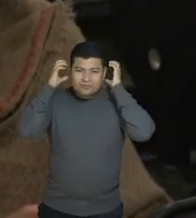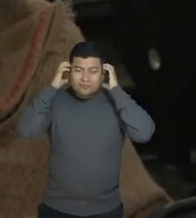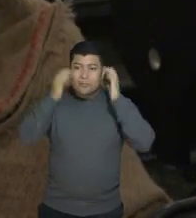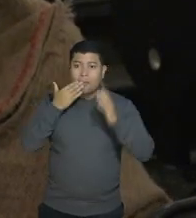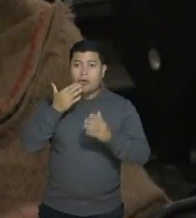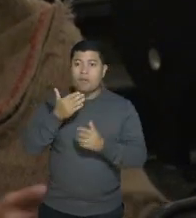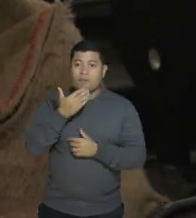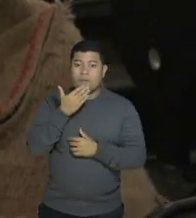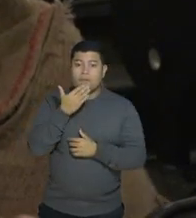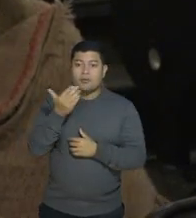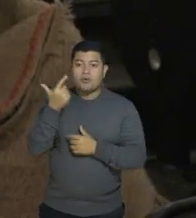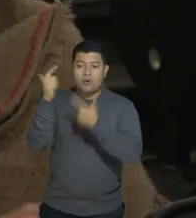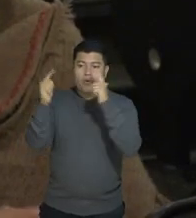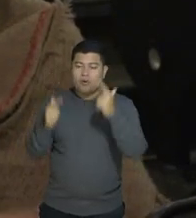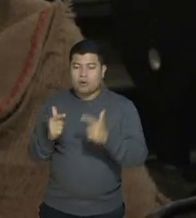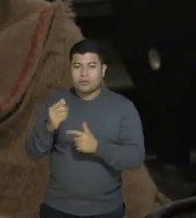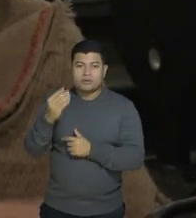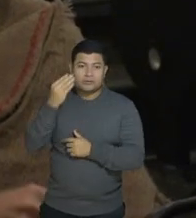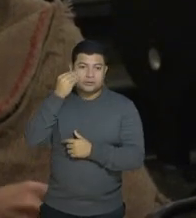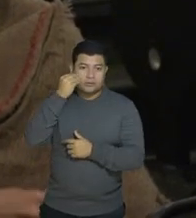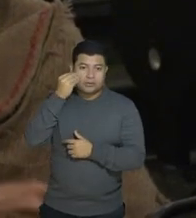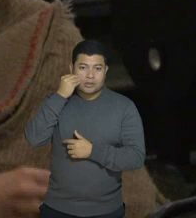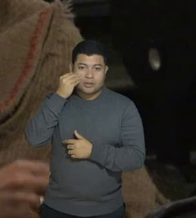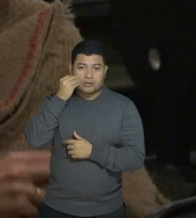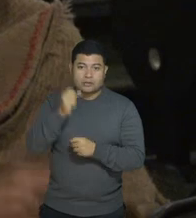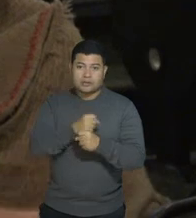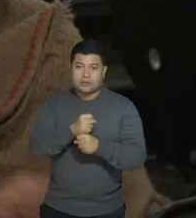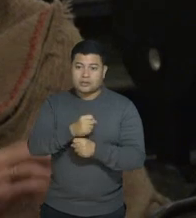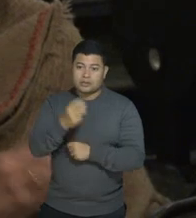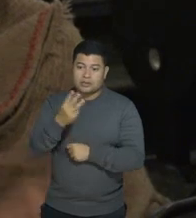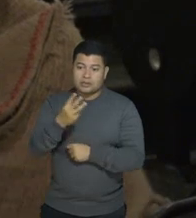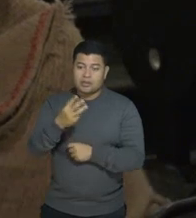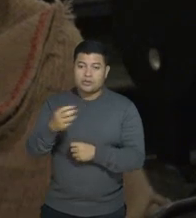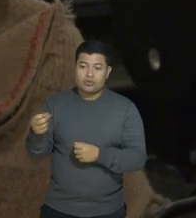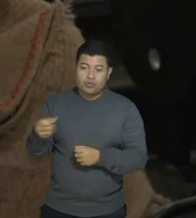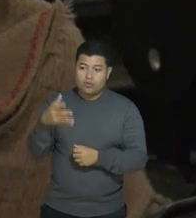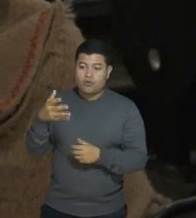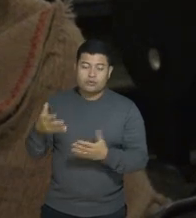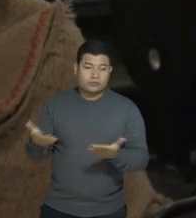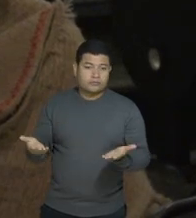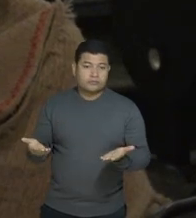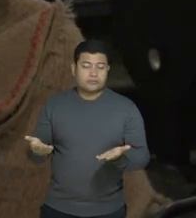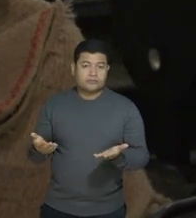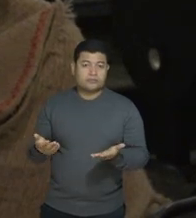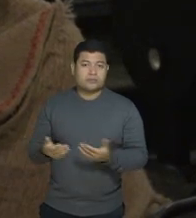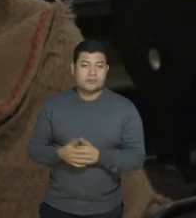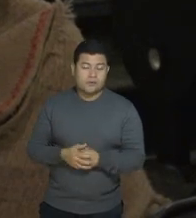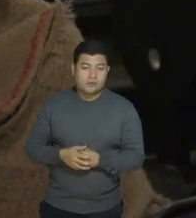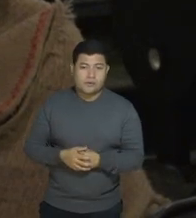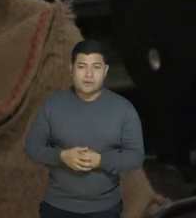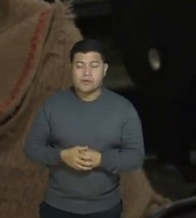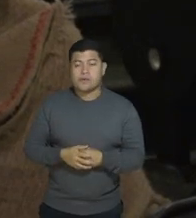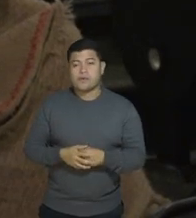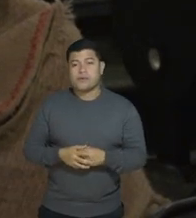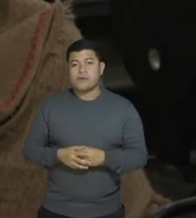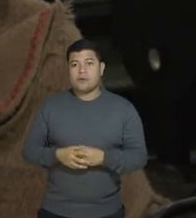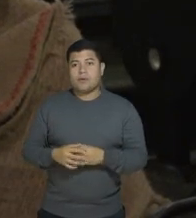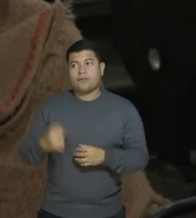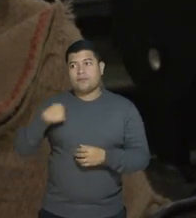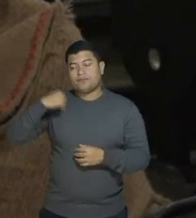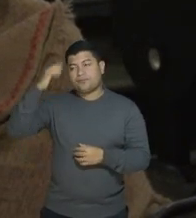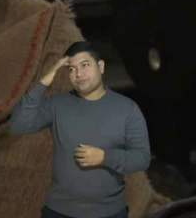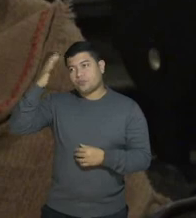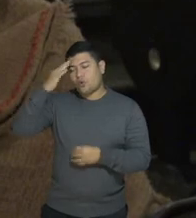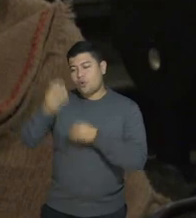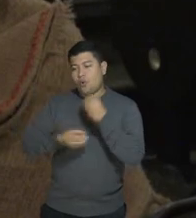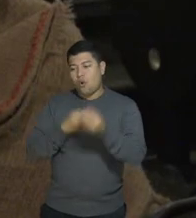está esperando pelo SUS. Então, já são 3 anos esperando os novos testes. Então, esse é o meu pensamento. Como a gente pode ajudar